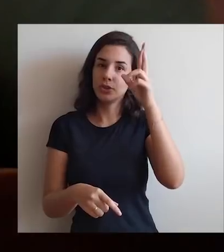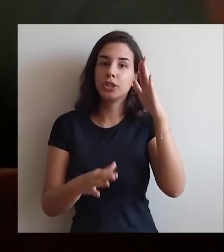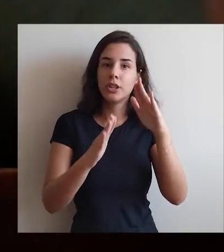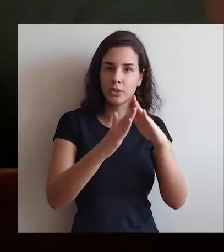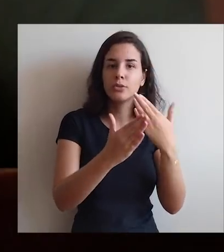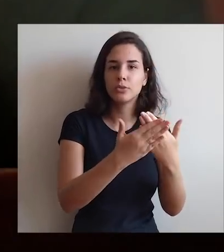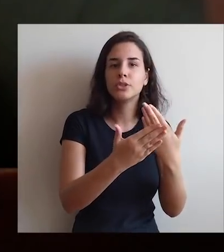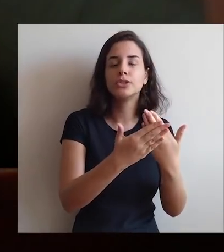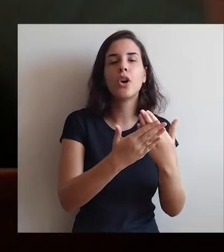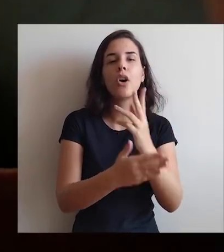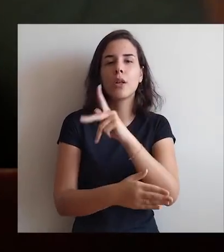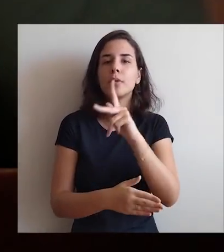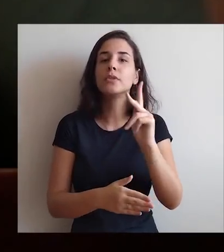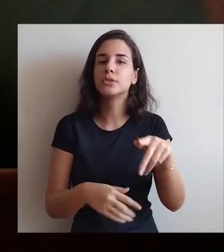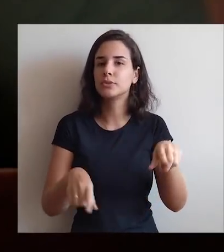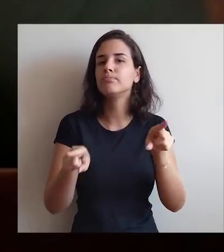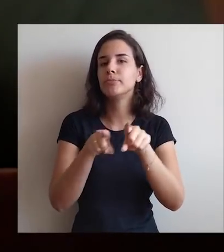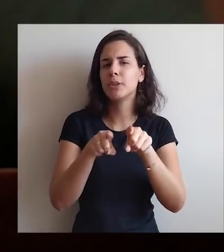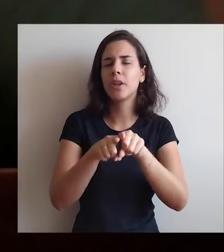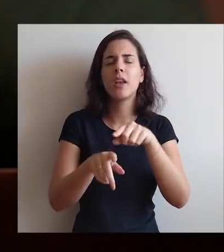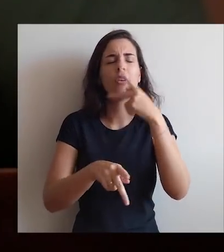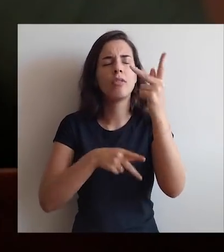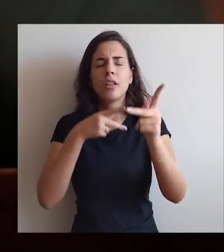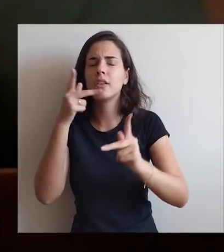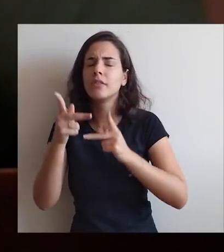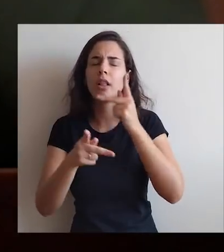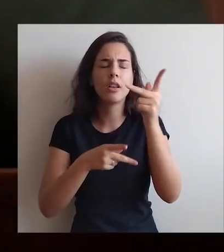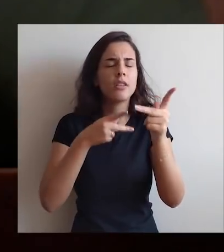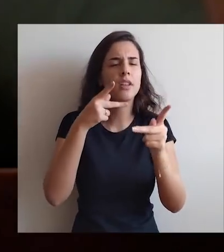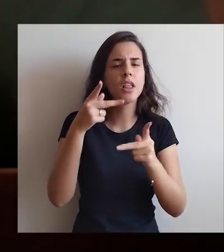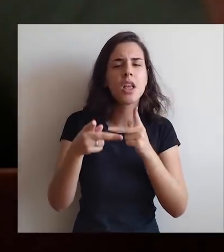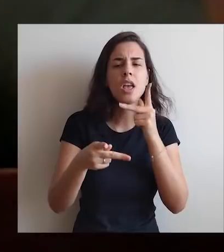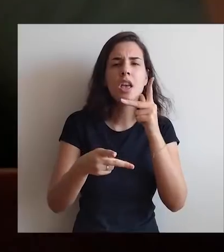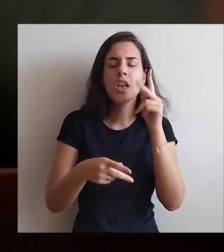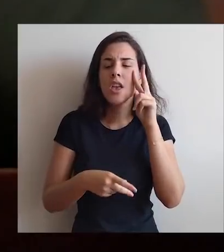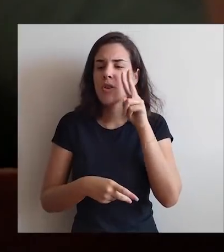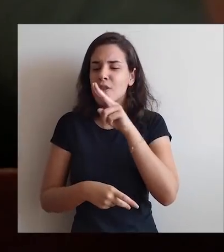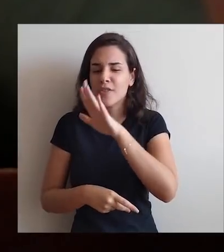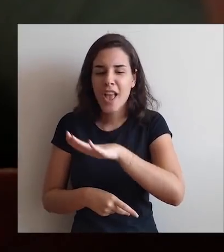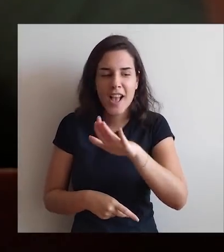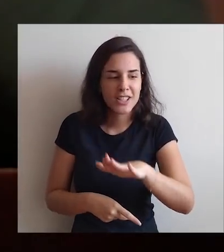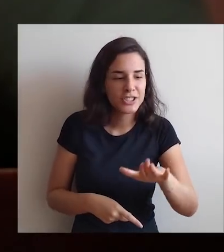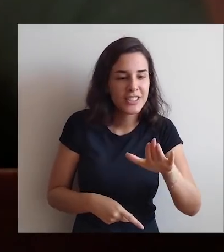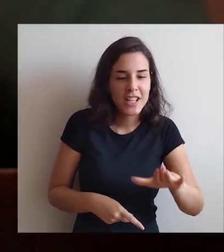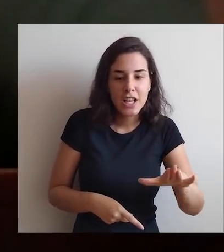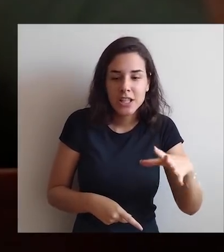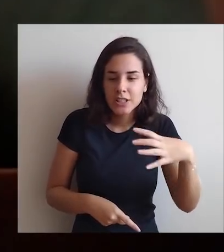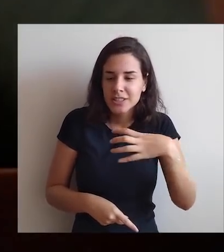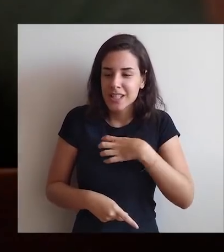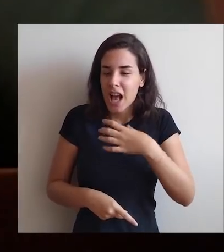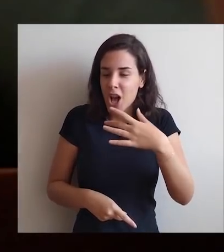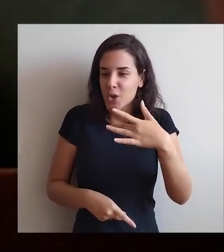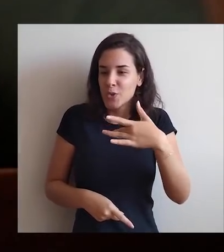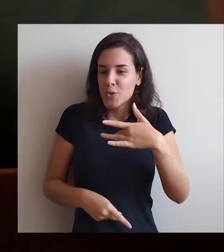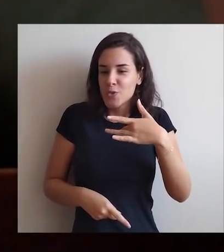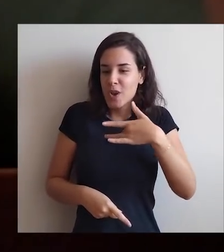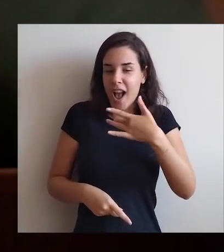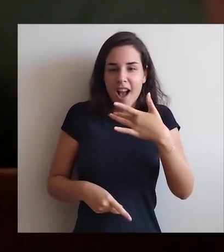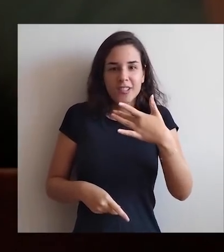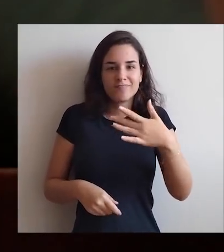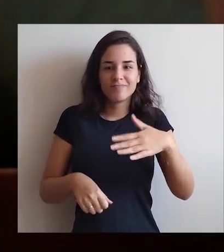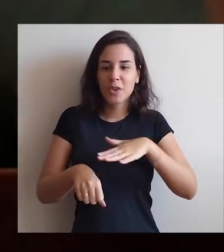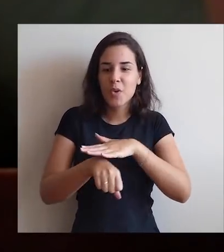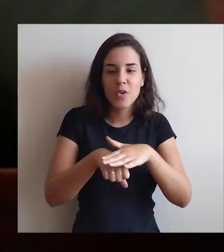sala estavam o diretor, alguns professores, o coordenador. E eu falei, falei,